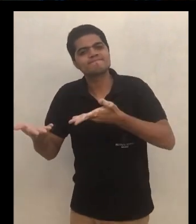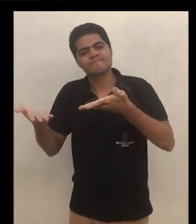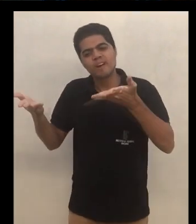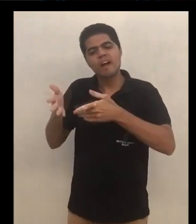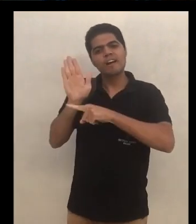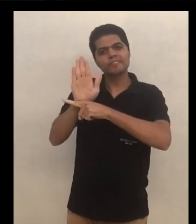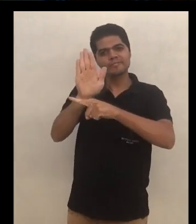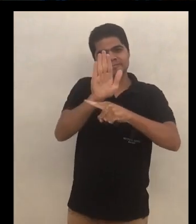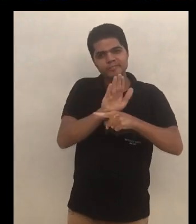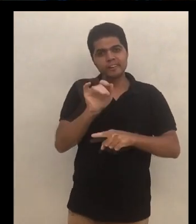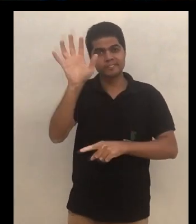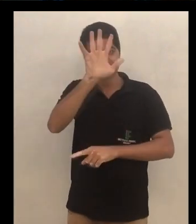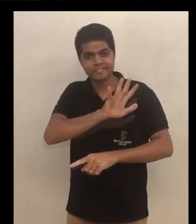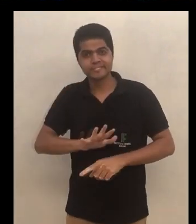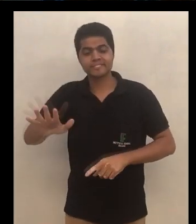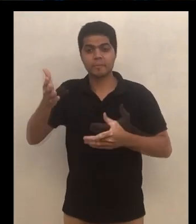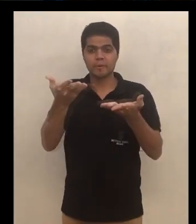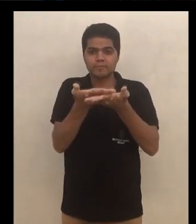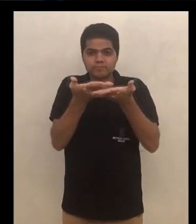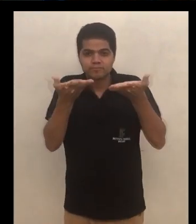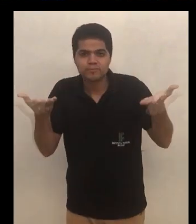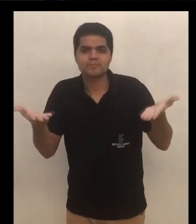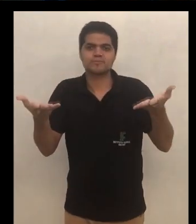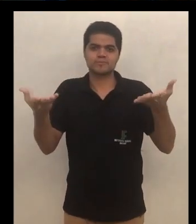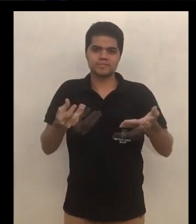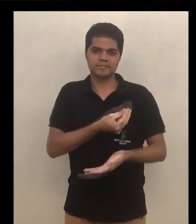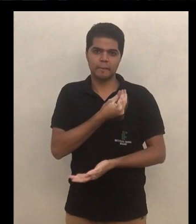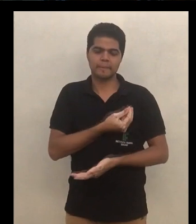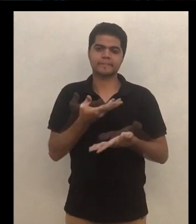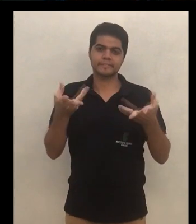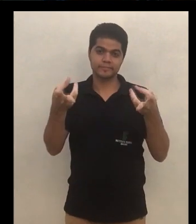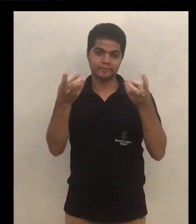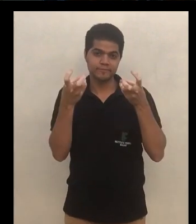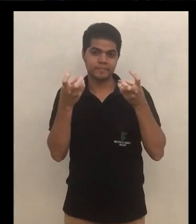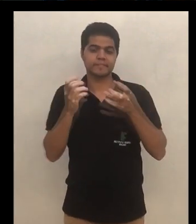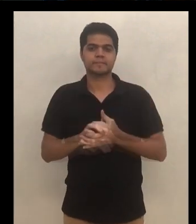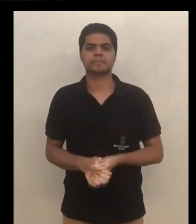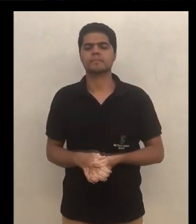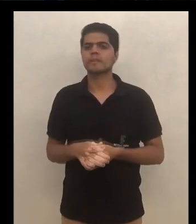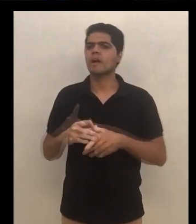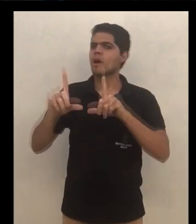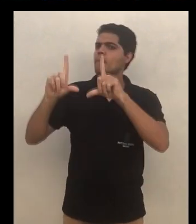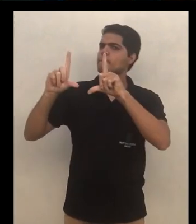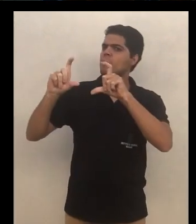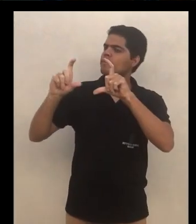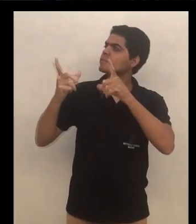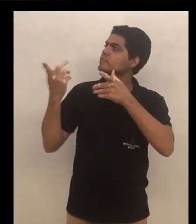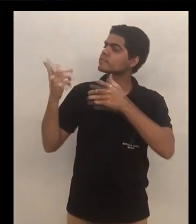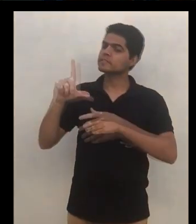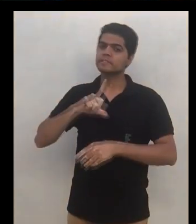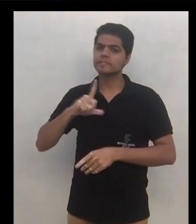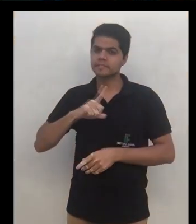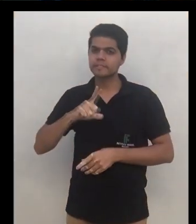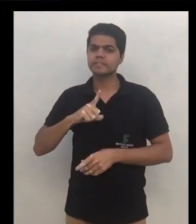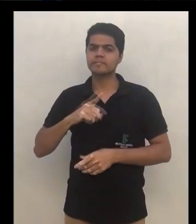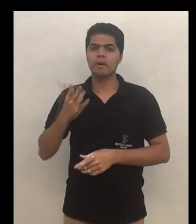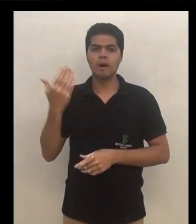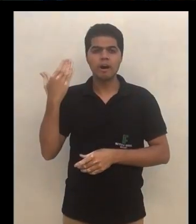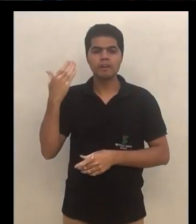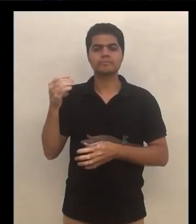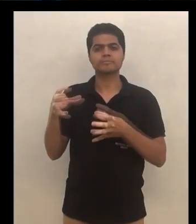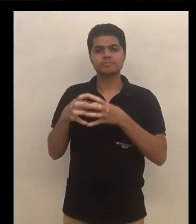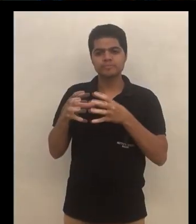nosso sertão, tá? E para todos que estiverem ouvindo. Na realidade, essa foto foi tirada